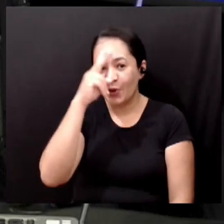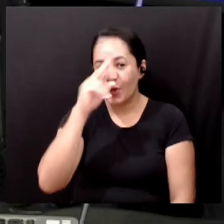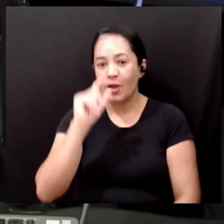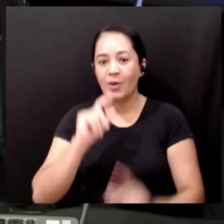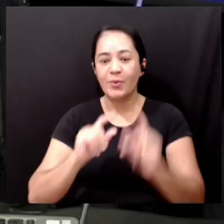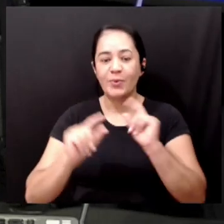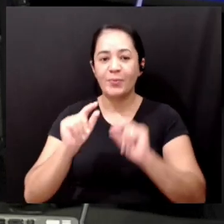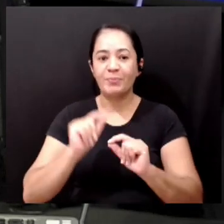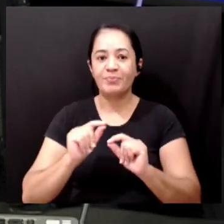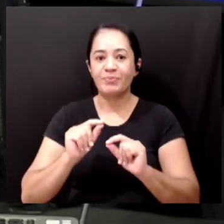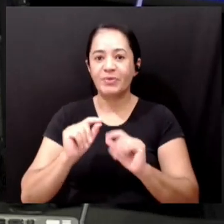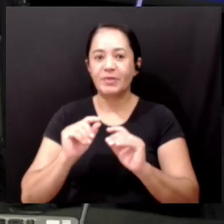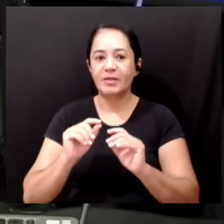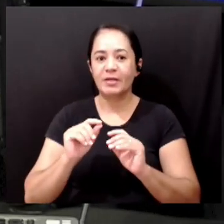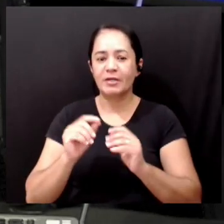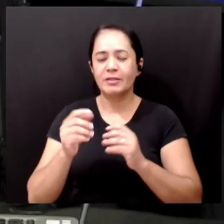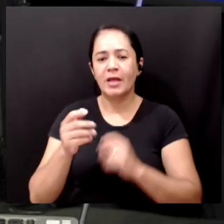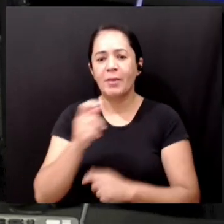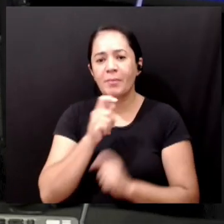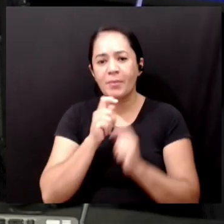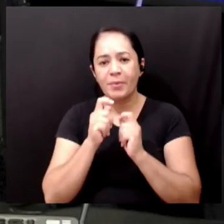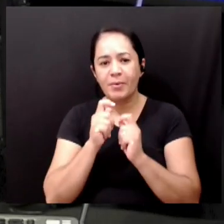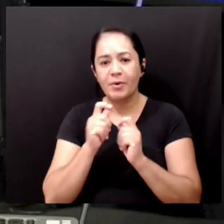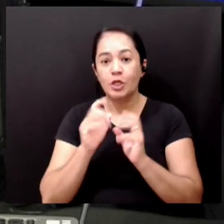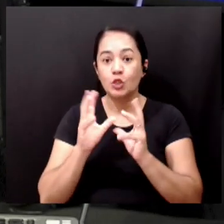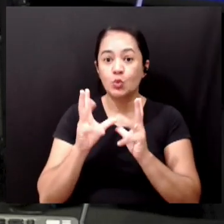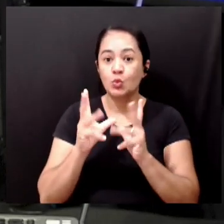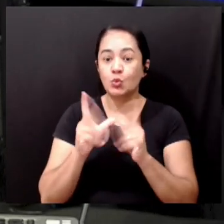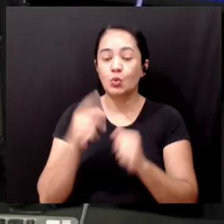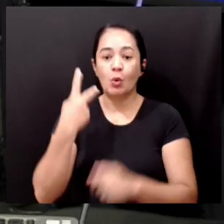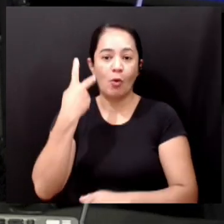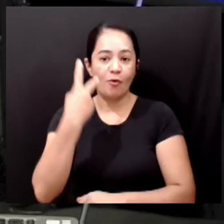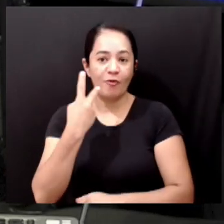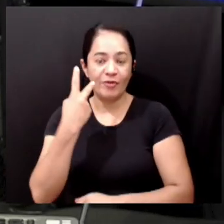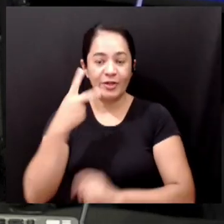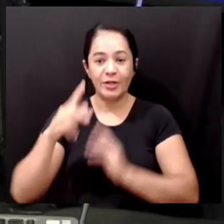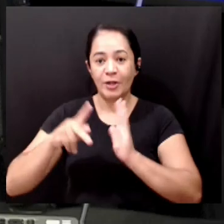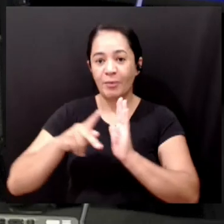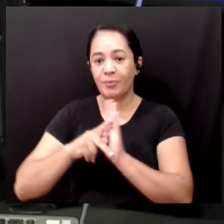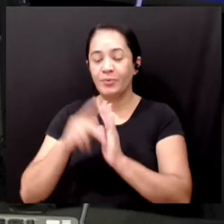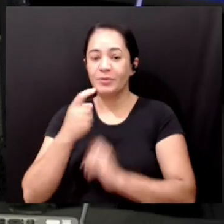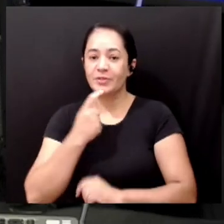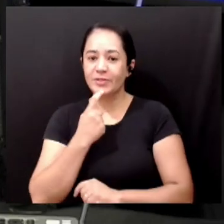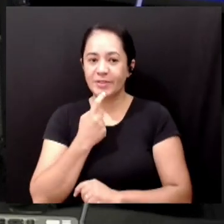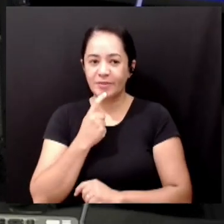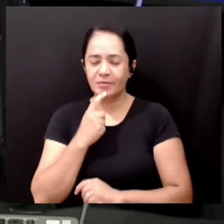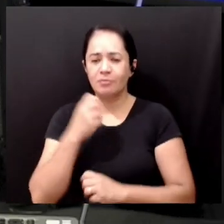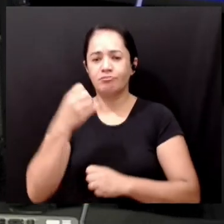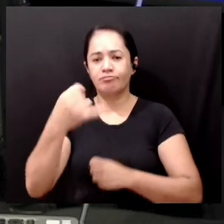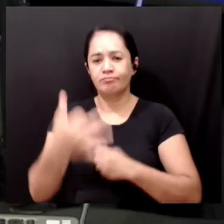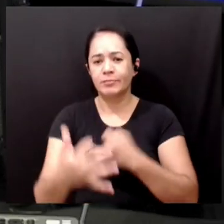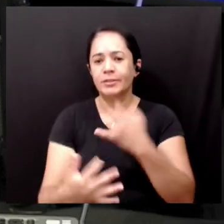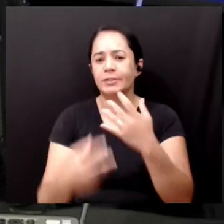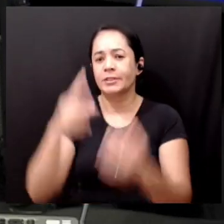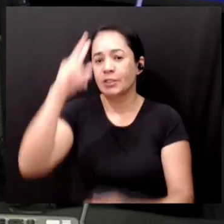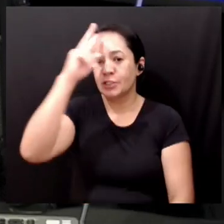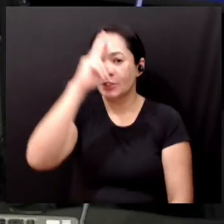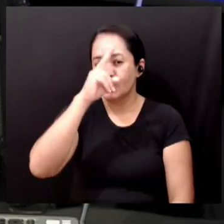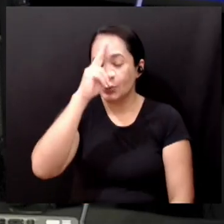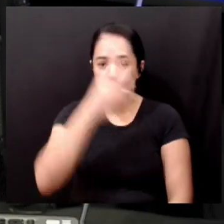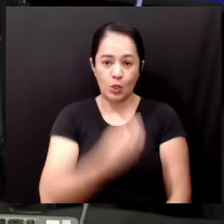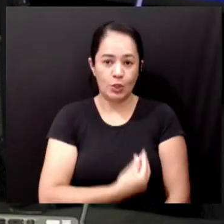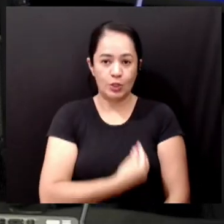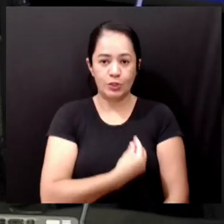uma entrevista com todos os vereadores da Câmara Municipal de Campinas, falando sobre histórias de vida, sobre como eles entraram